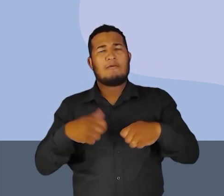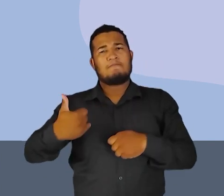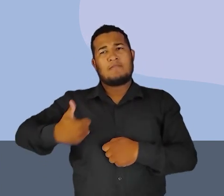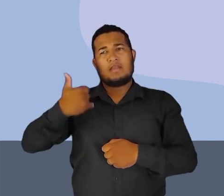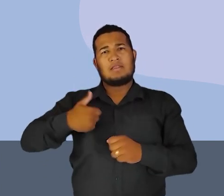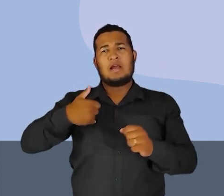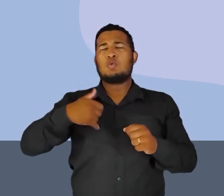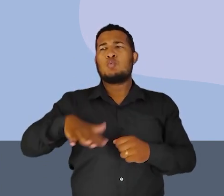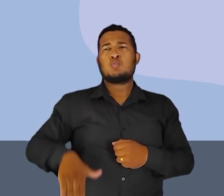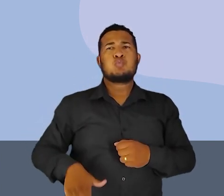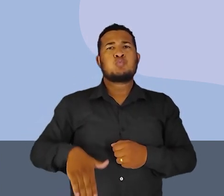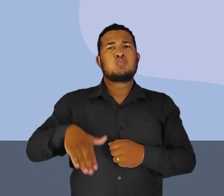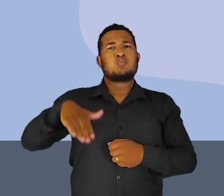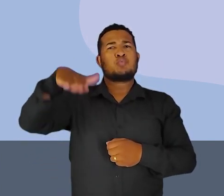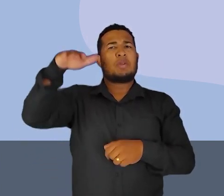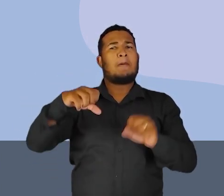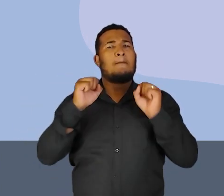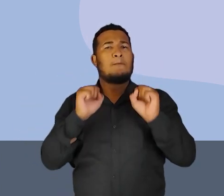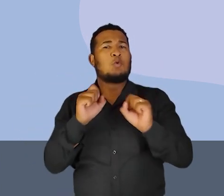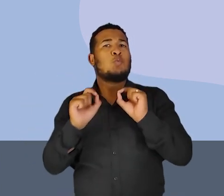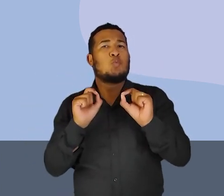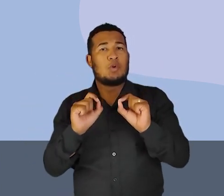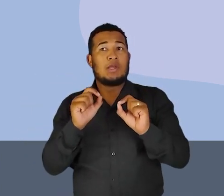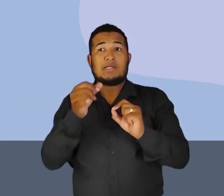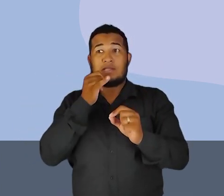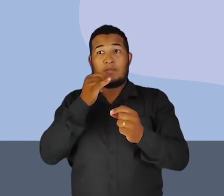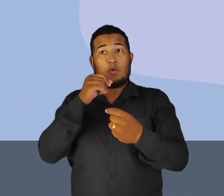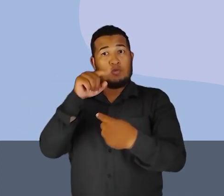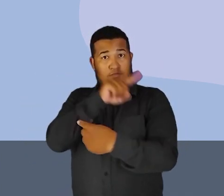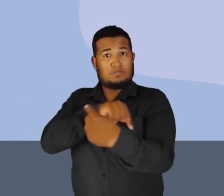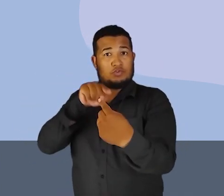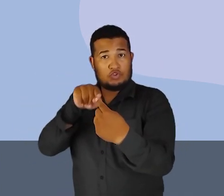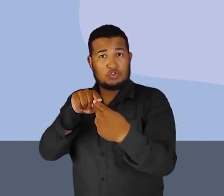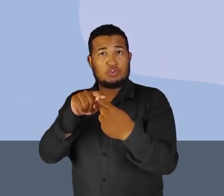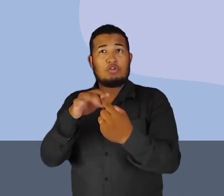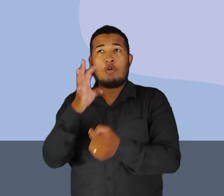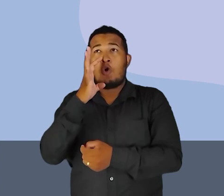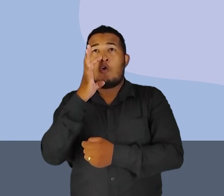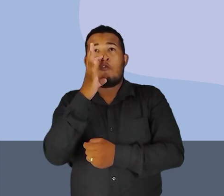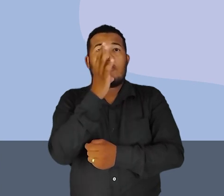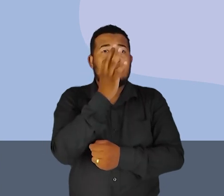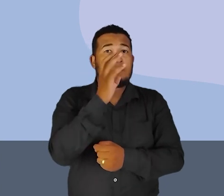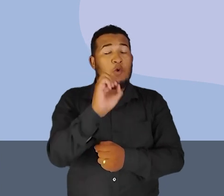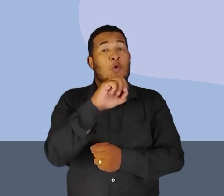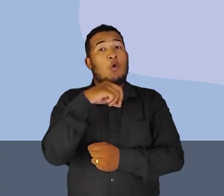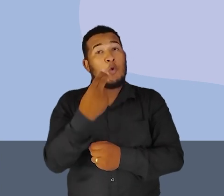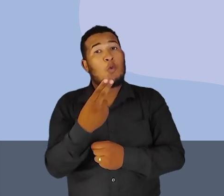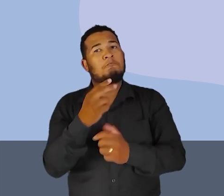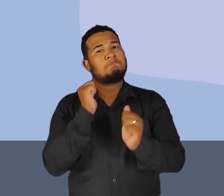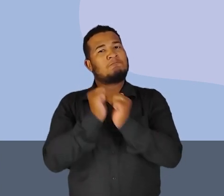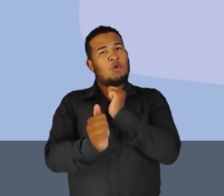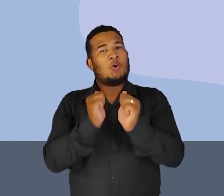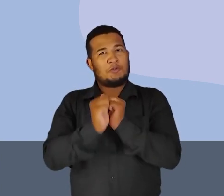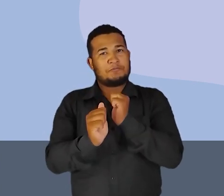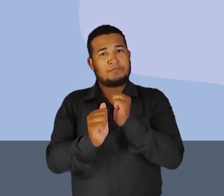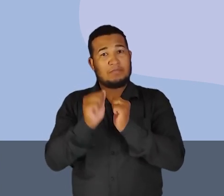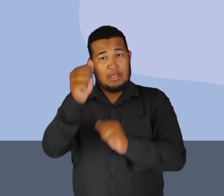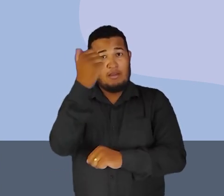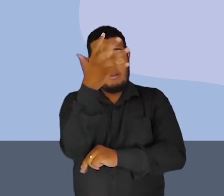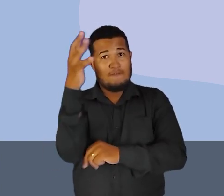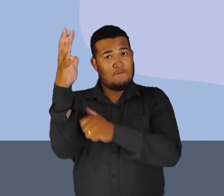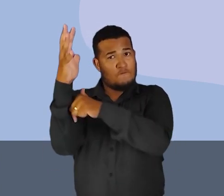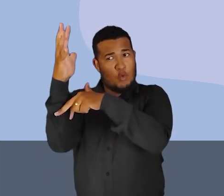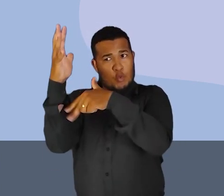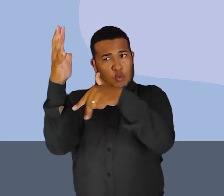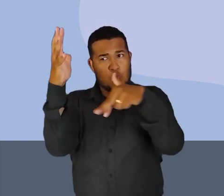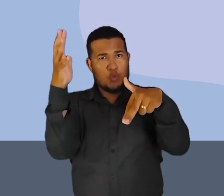idades, ele pode ser praticado com fins contemplativo ou esportivo. Para praticar o arvorismo, não é necessário